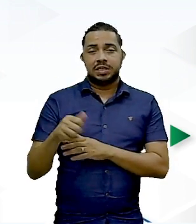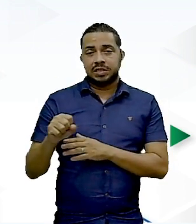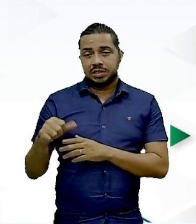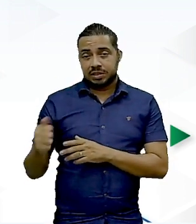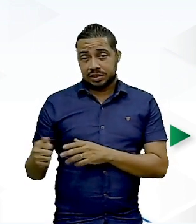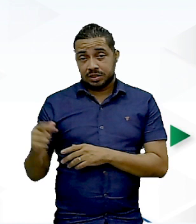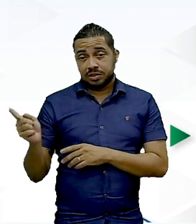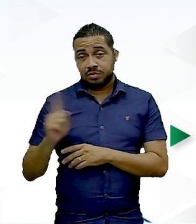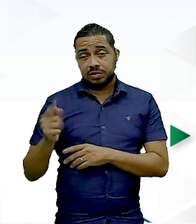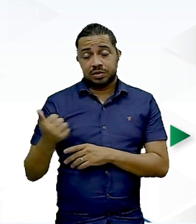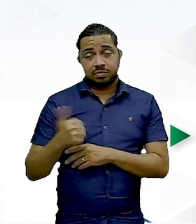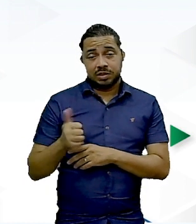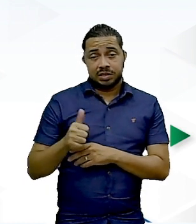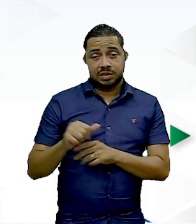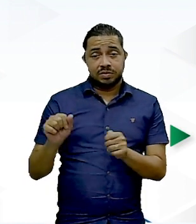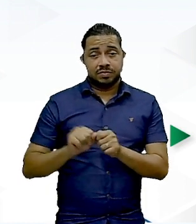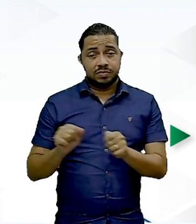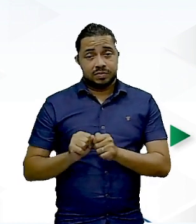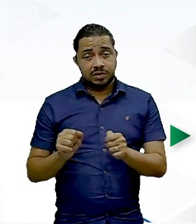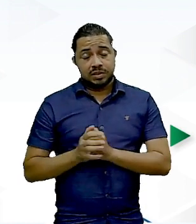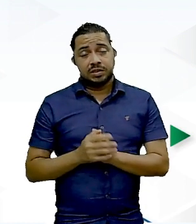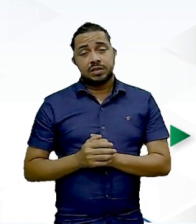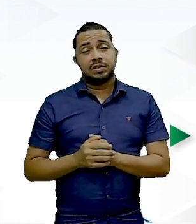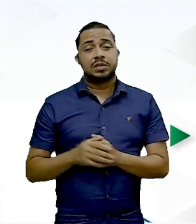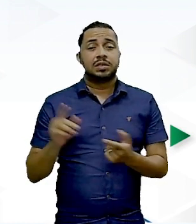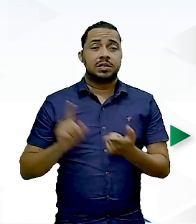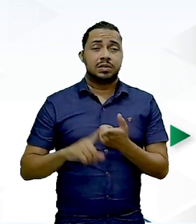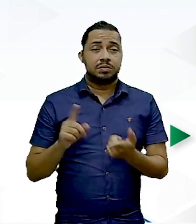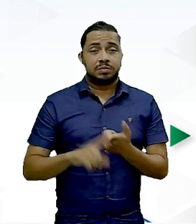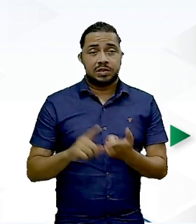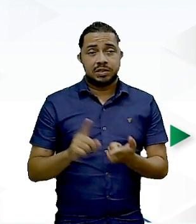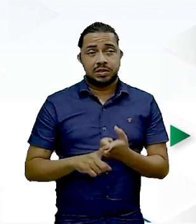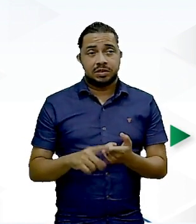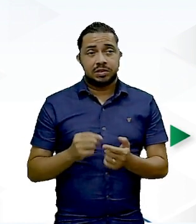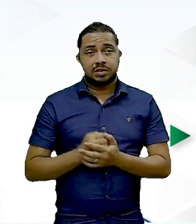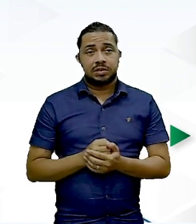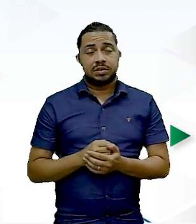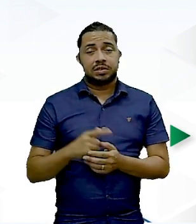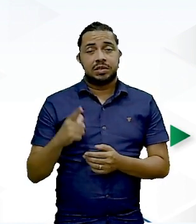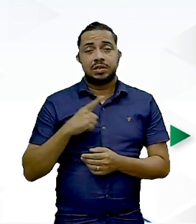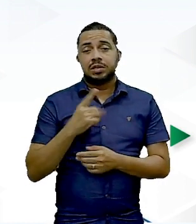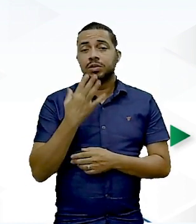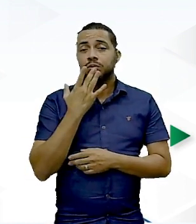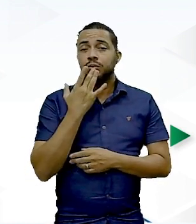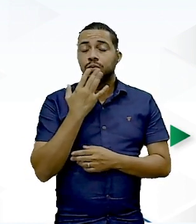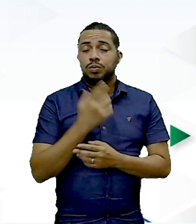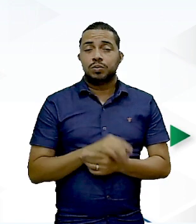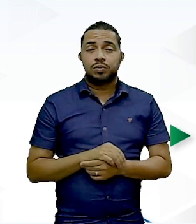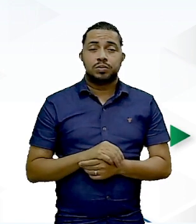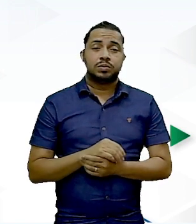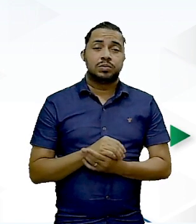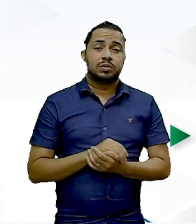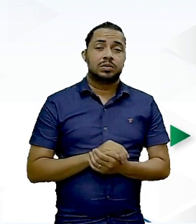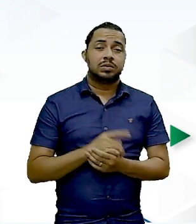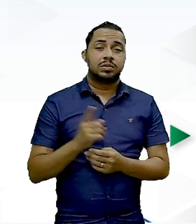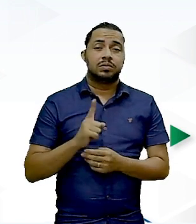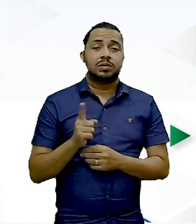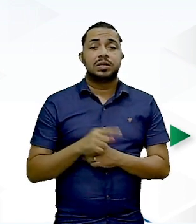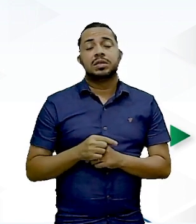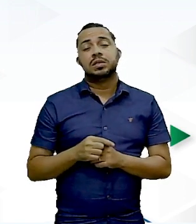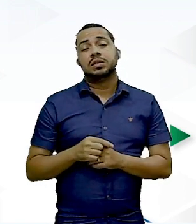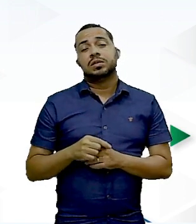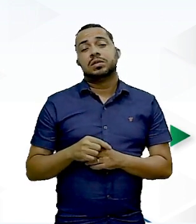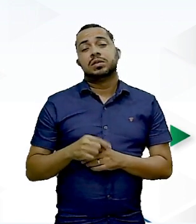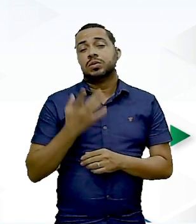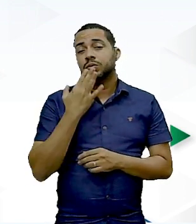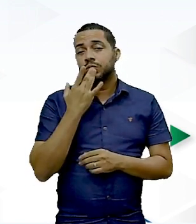não é essa a qualidade que está se falando. Não, também não serão cor dos olhos, essa não é a qualidade ordinal. Cor